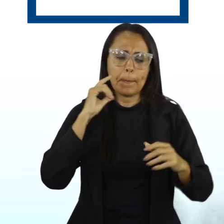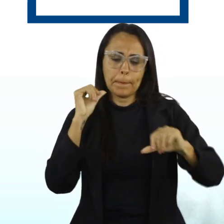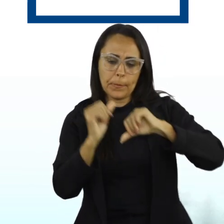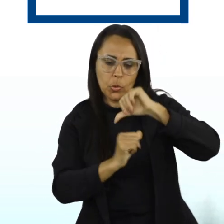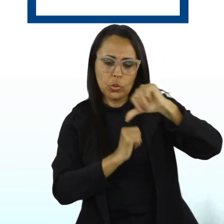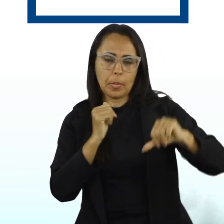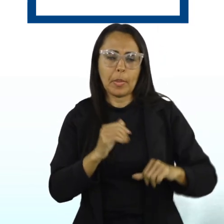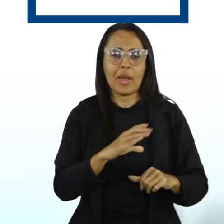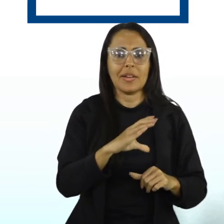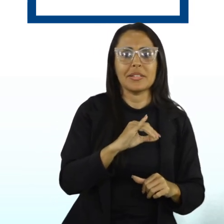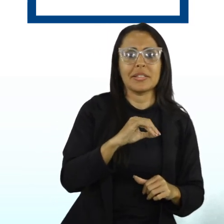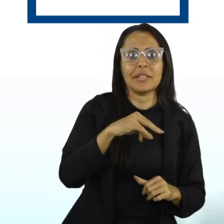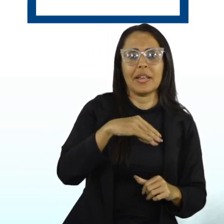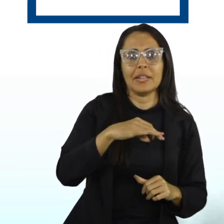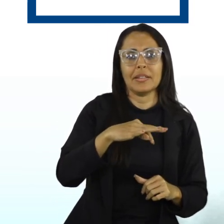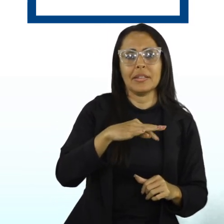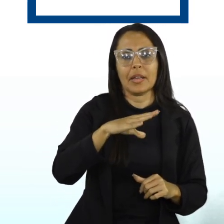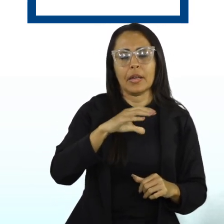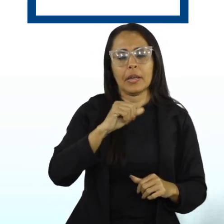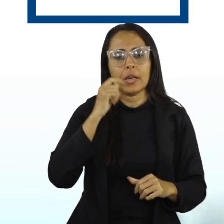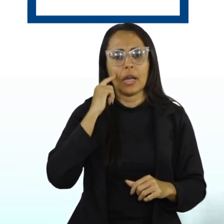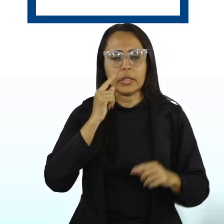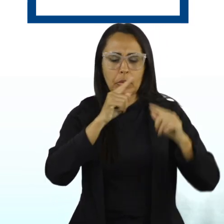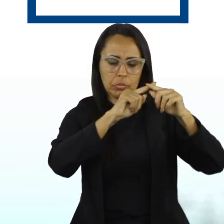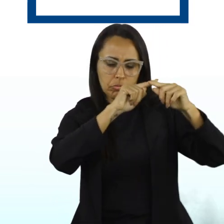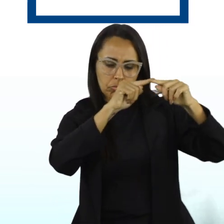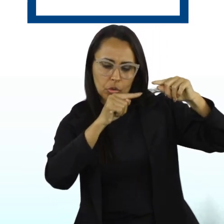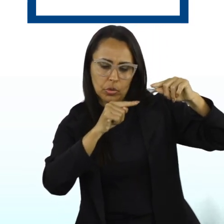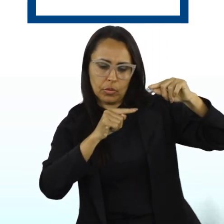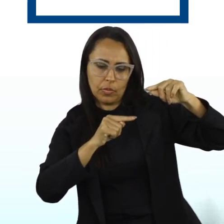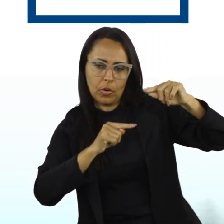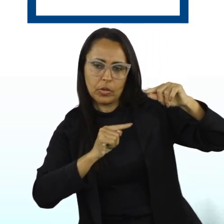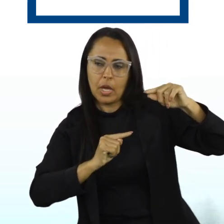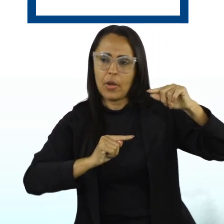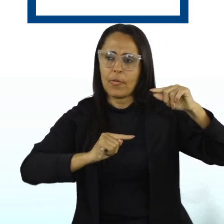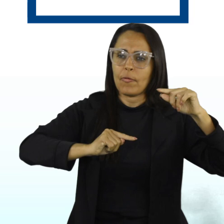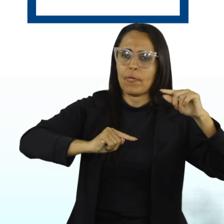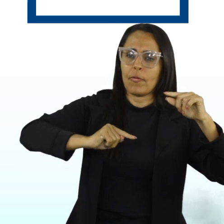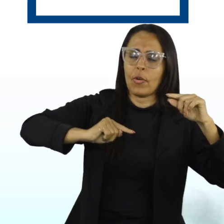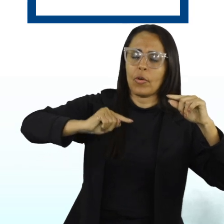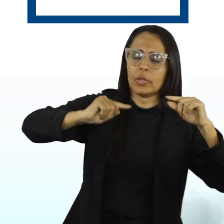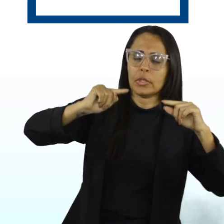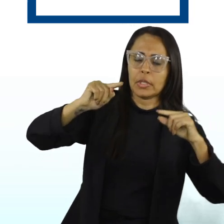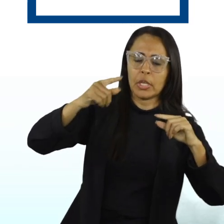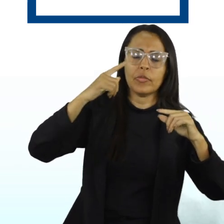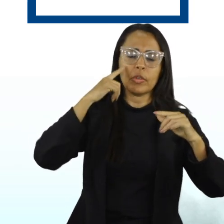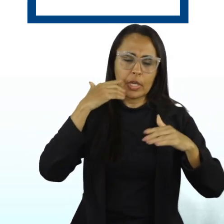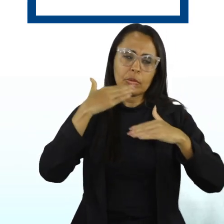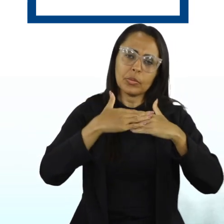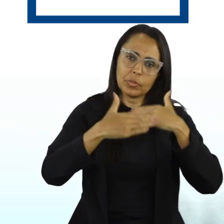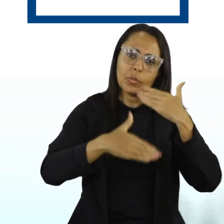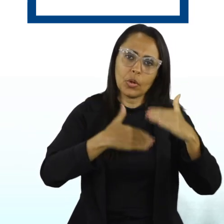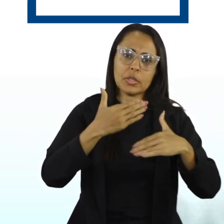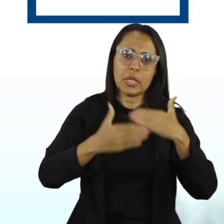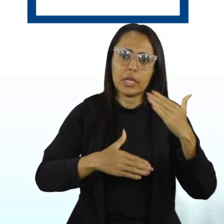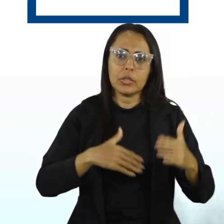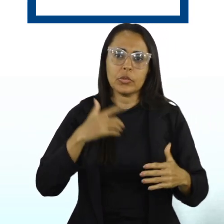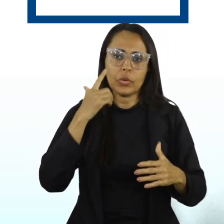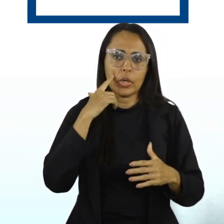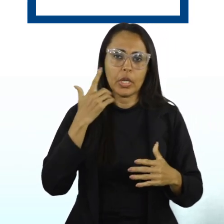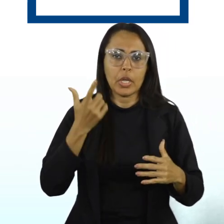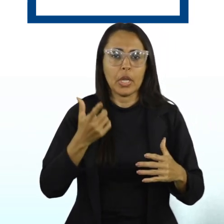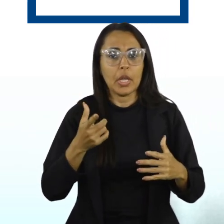cinética. Agora, quando ele chega na parte mais baixa, só é cinética, ele volta a subir e fica nesse processo como uma gangorra,